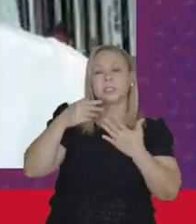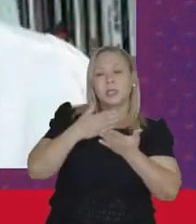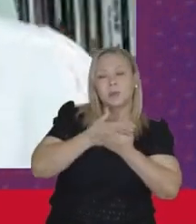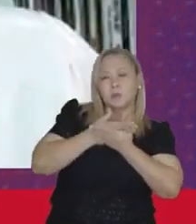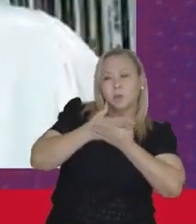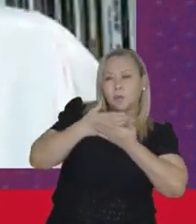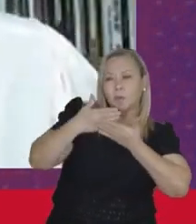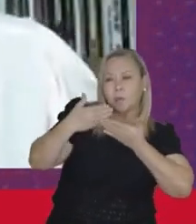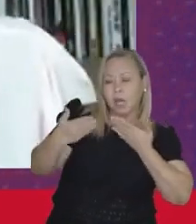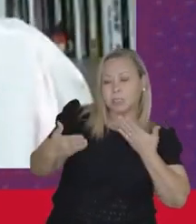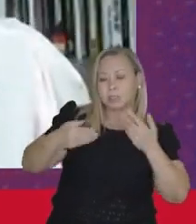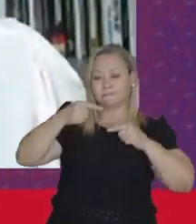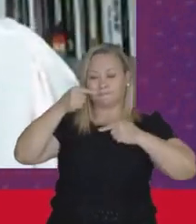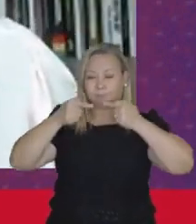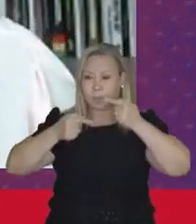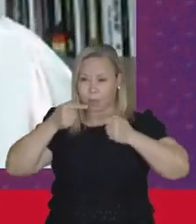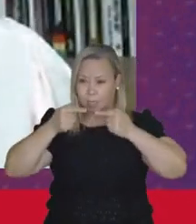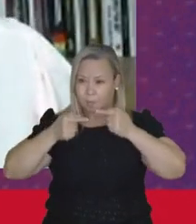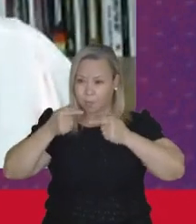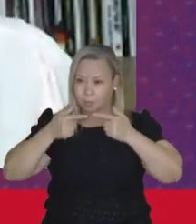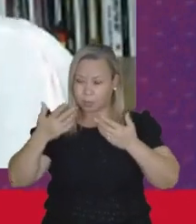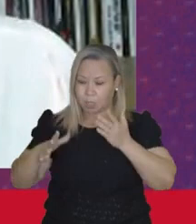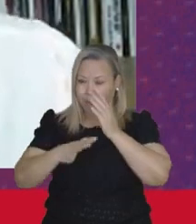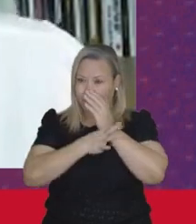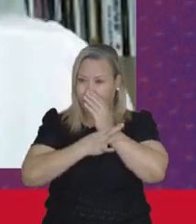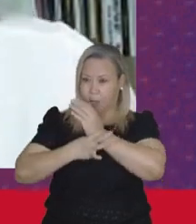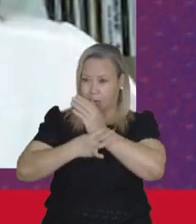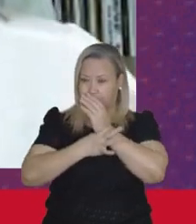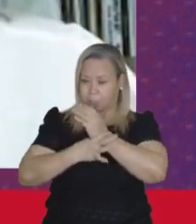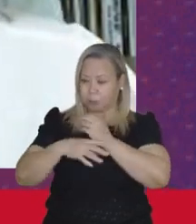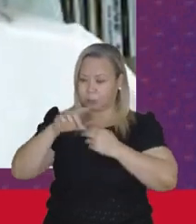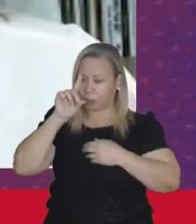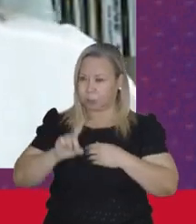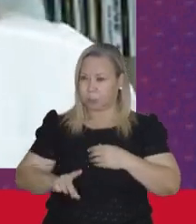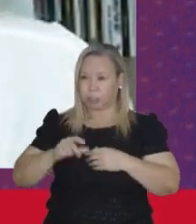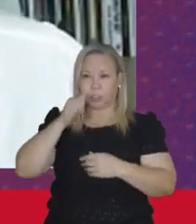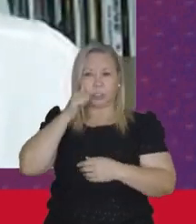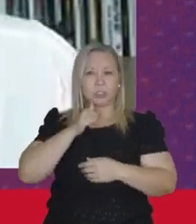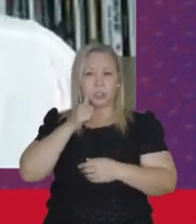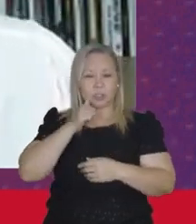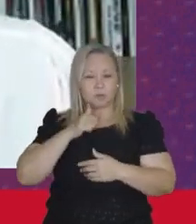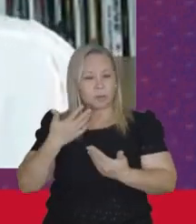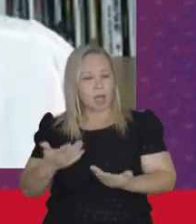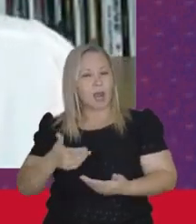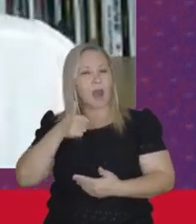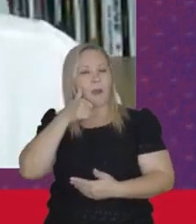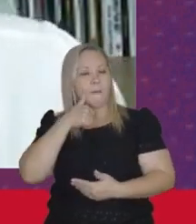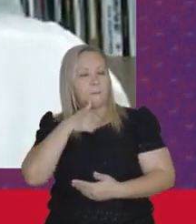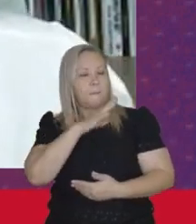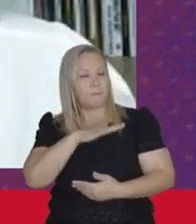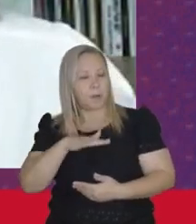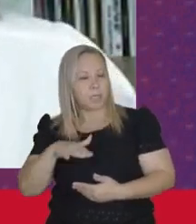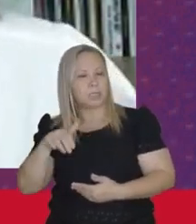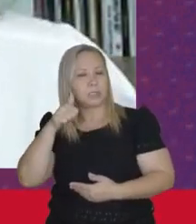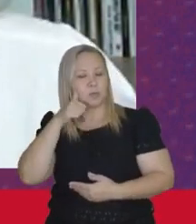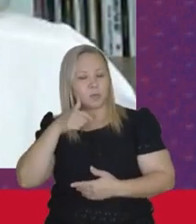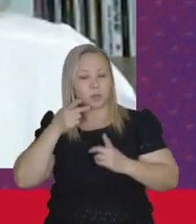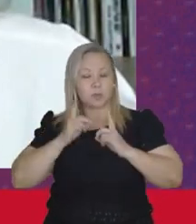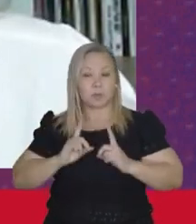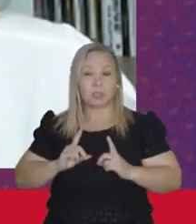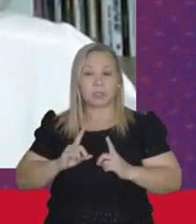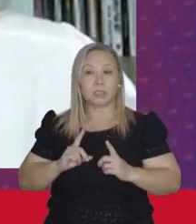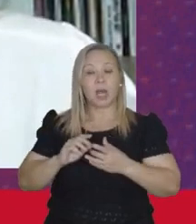para a política, para a garantia de direitos de mulheres, de meninas e mulheres com deficiência, o ponto